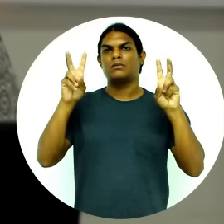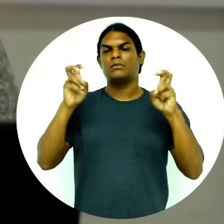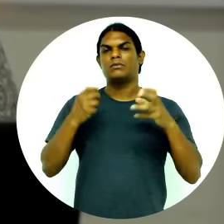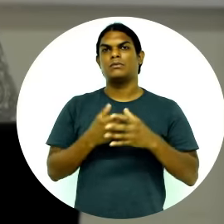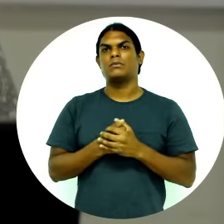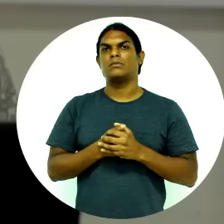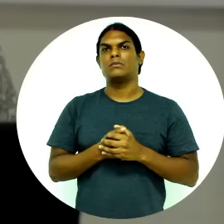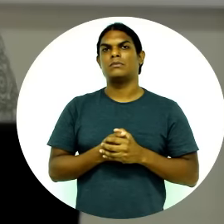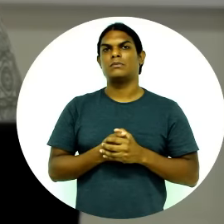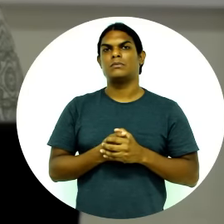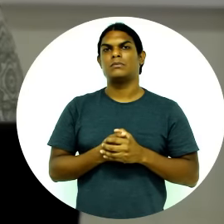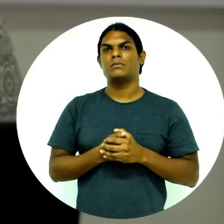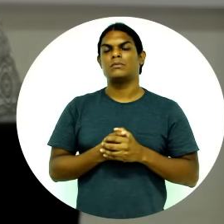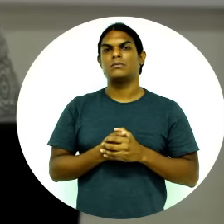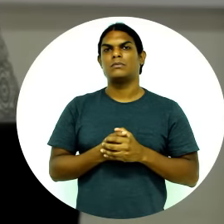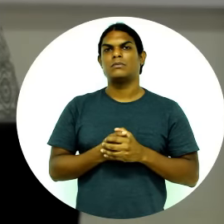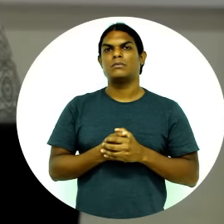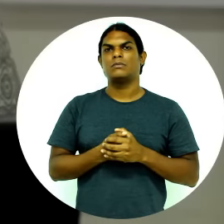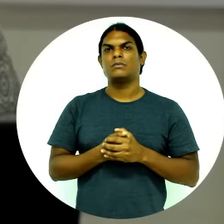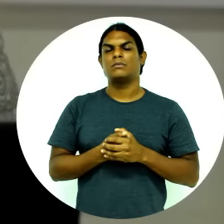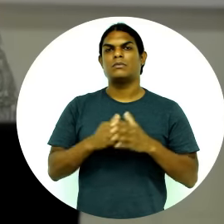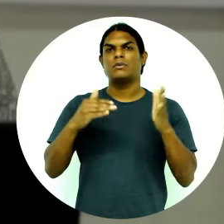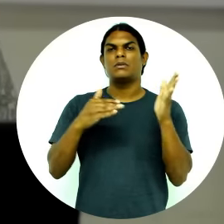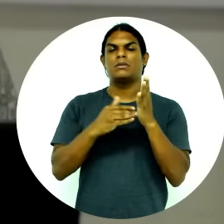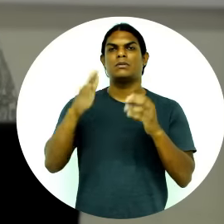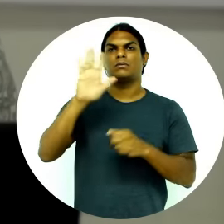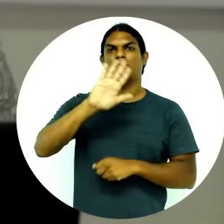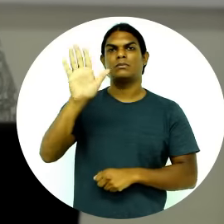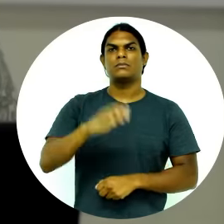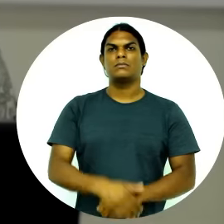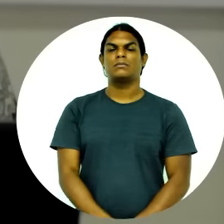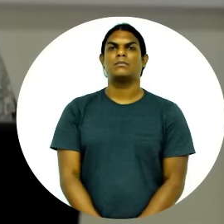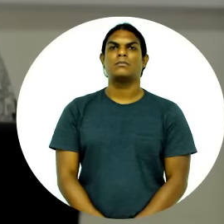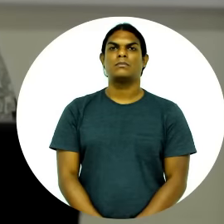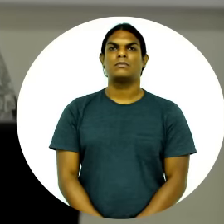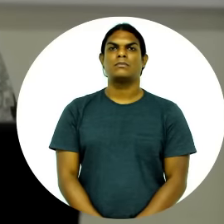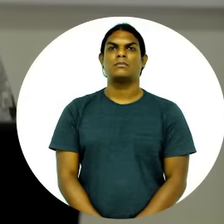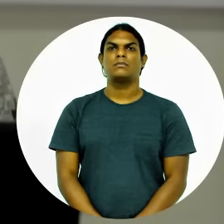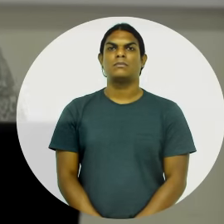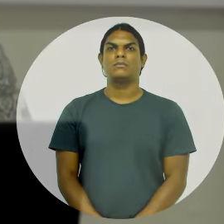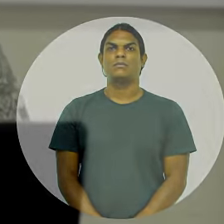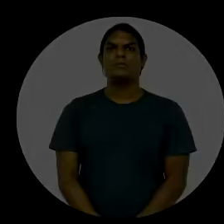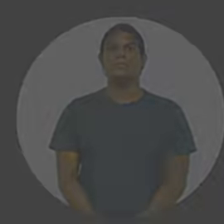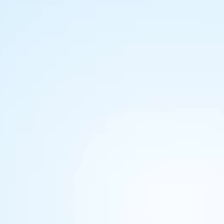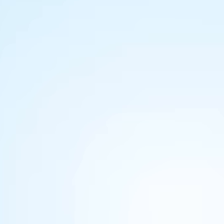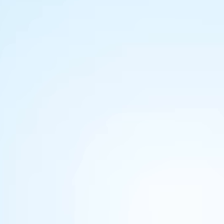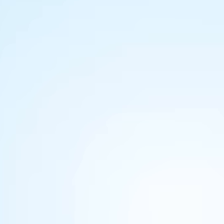nossa terceira competência. Nos veremos na próxima. Até lá!